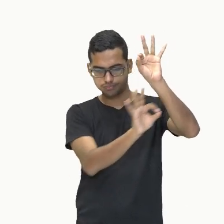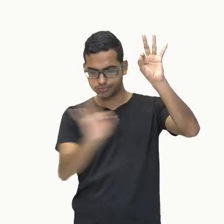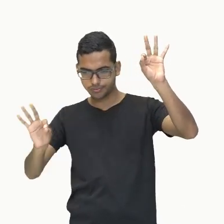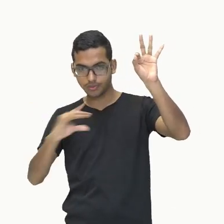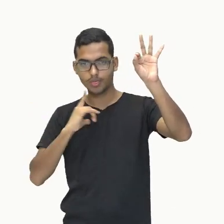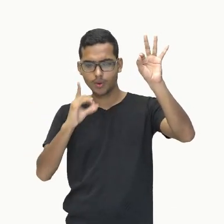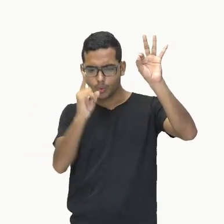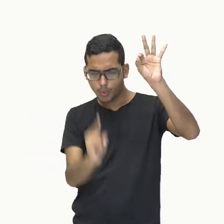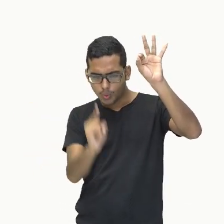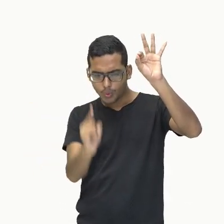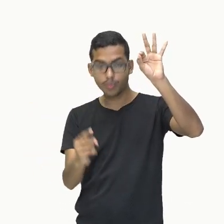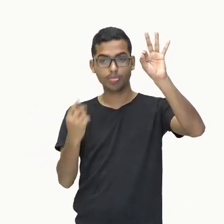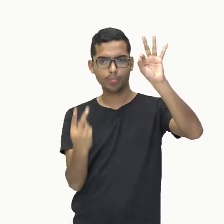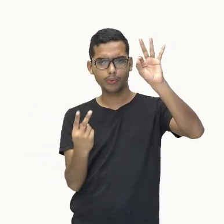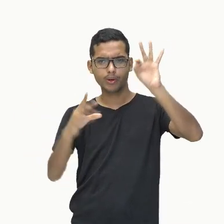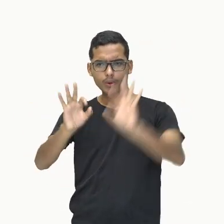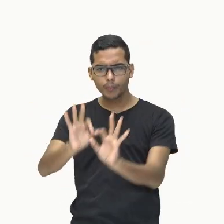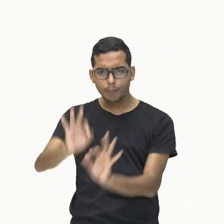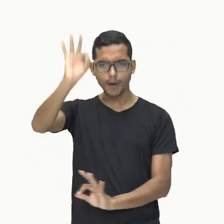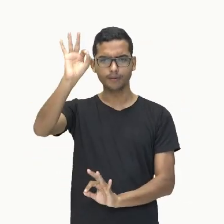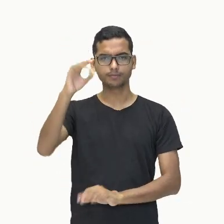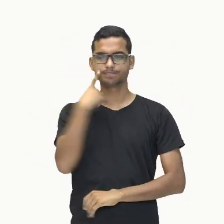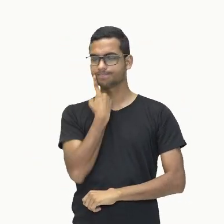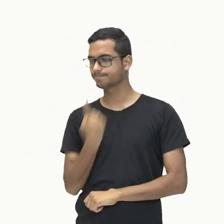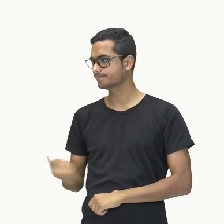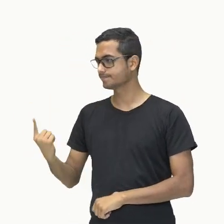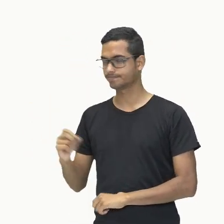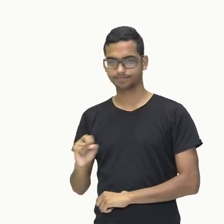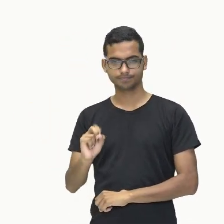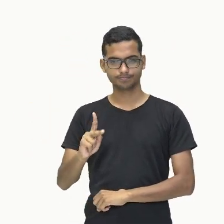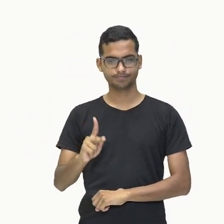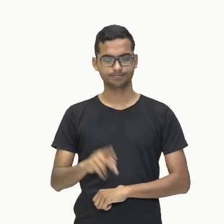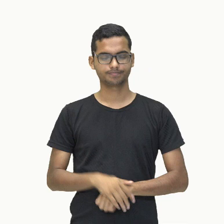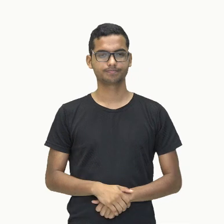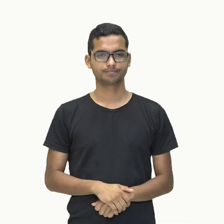Então, a equação geral da reta,